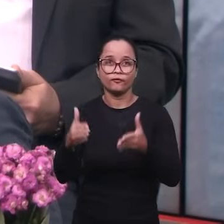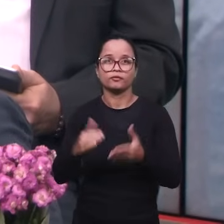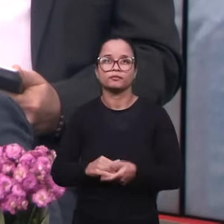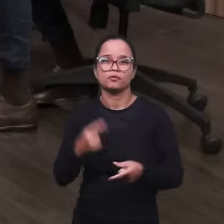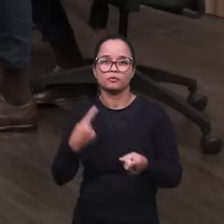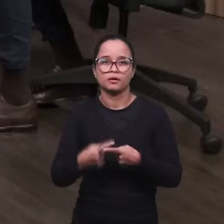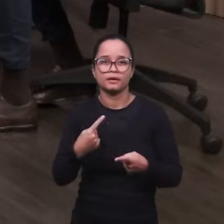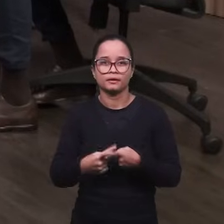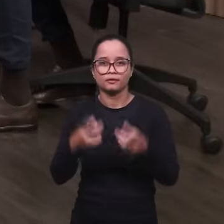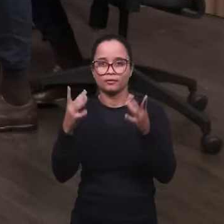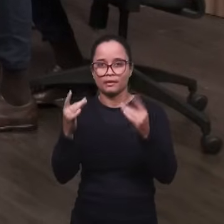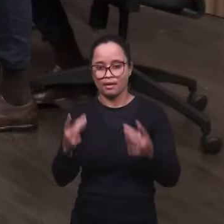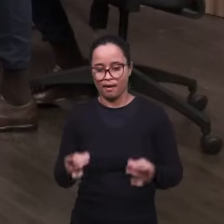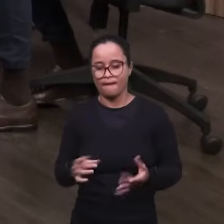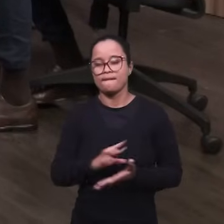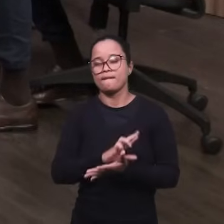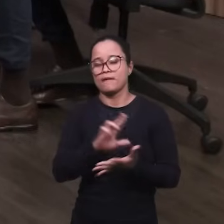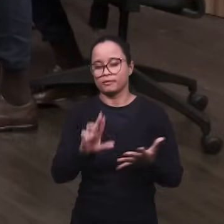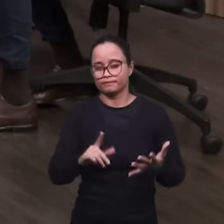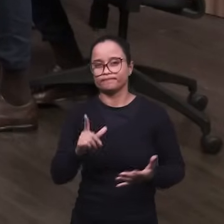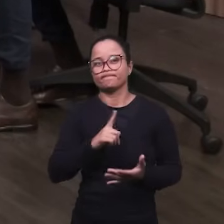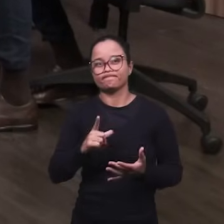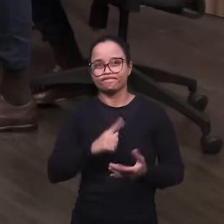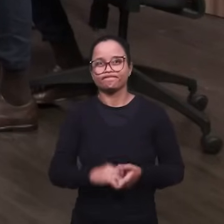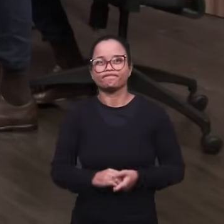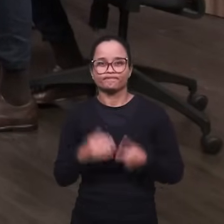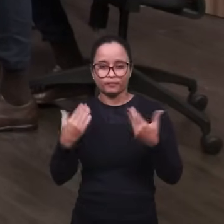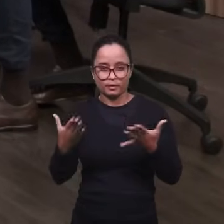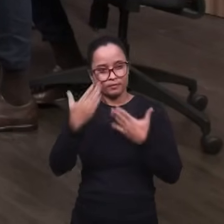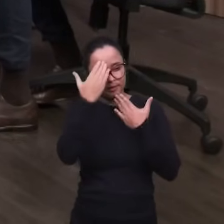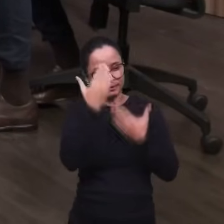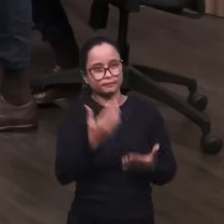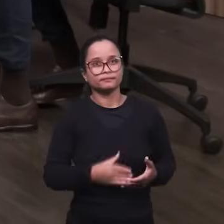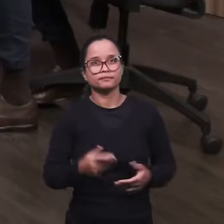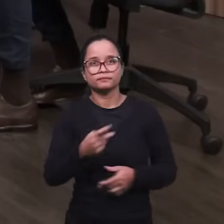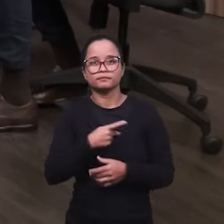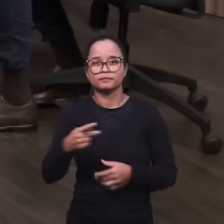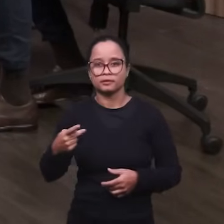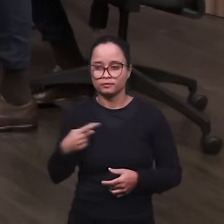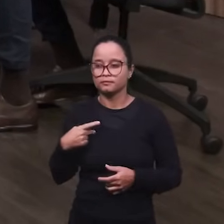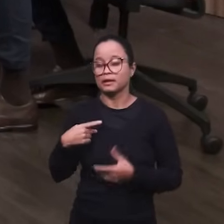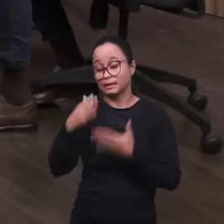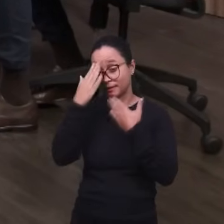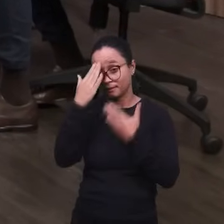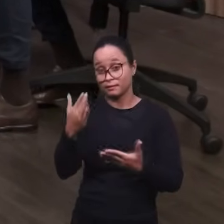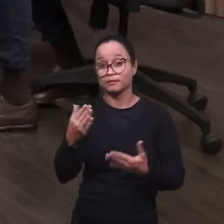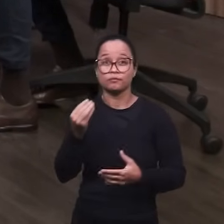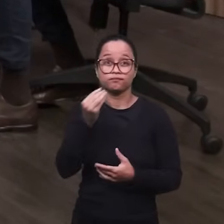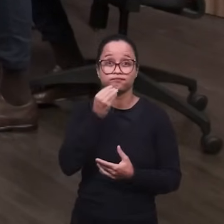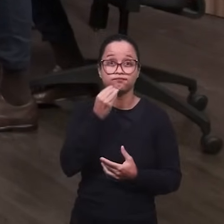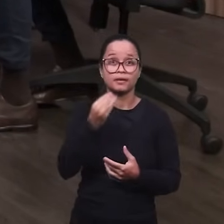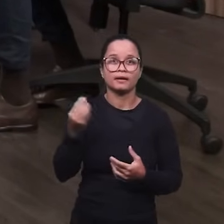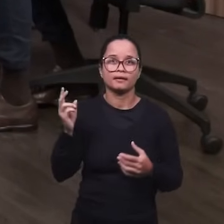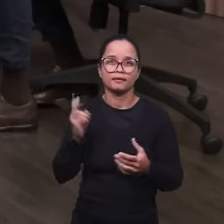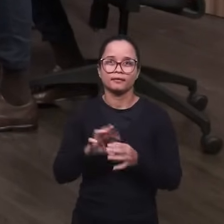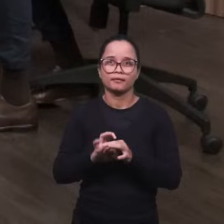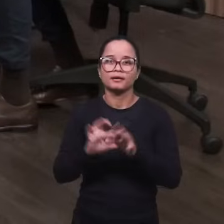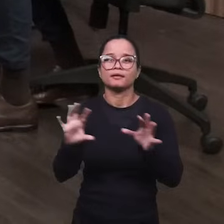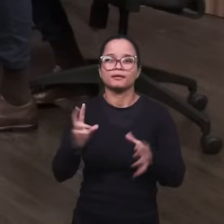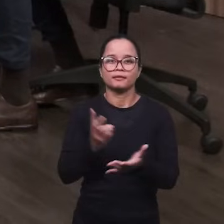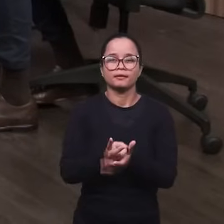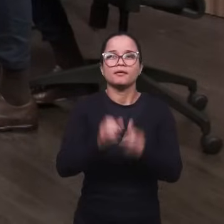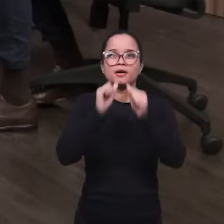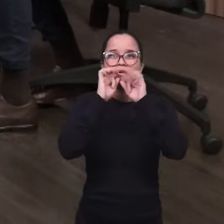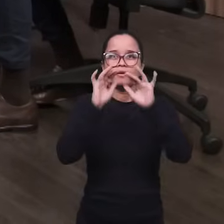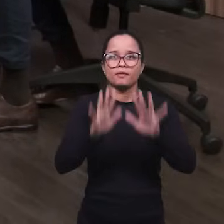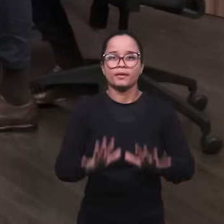previdenciária. Porque realmente são muitos detalhes. São muitos detalhes. Não é isso? Exatamente. Obrigado, doutor. Pastor, agradeço muito, tá, a oportunidade, sempre à disposição, uma